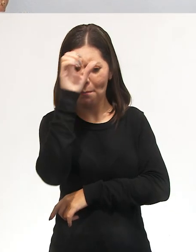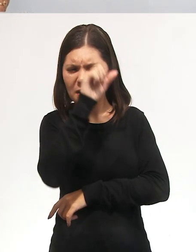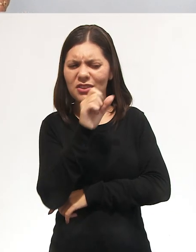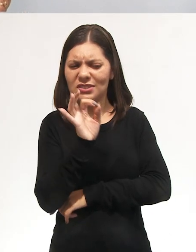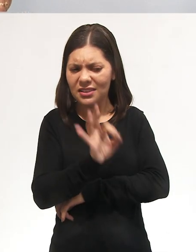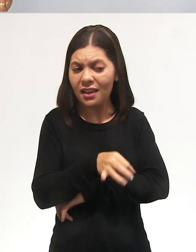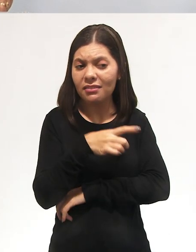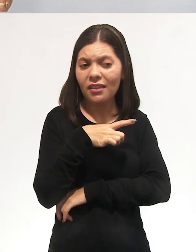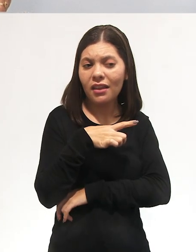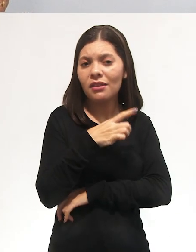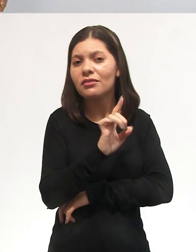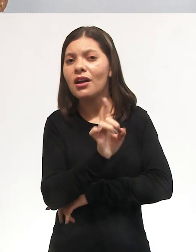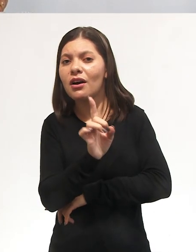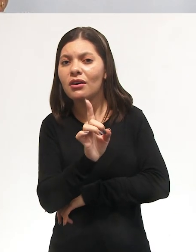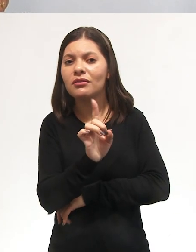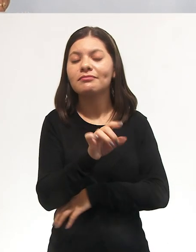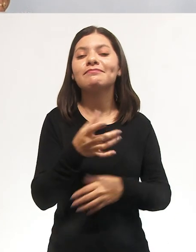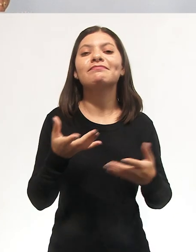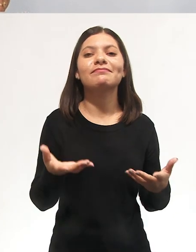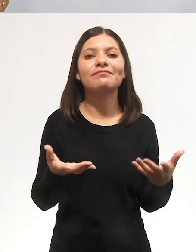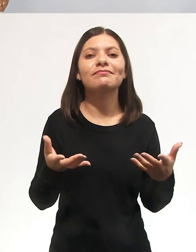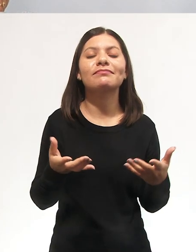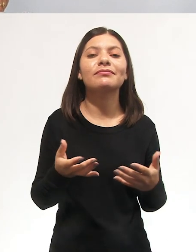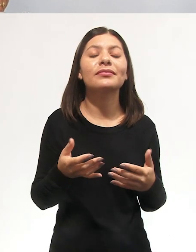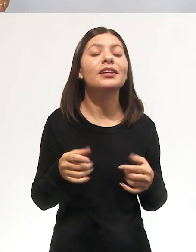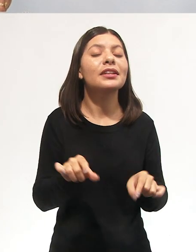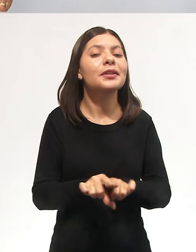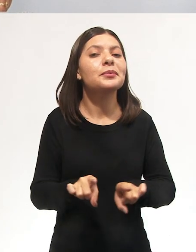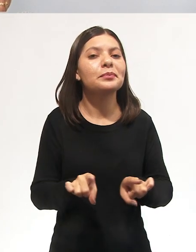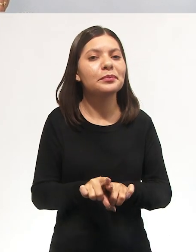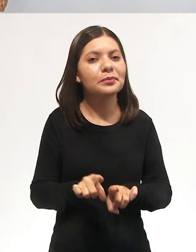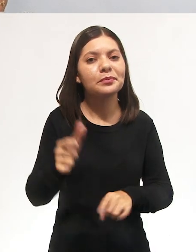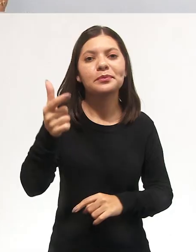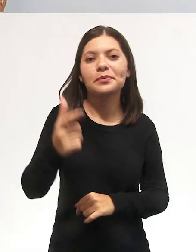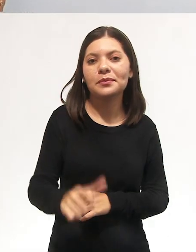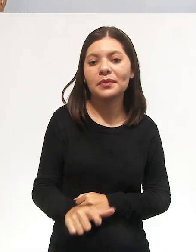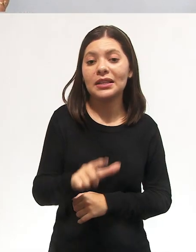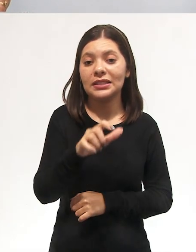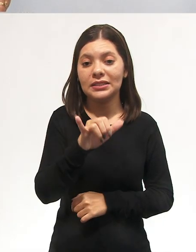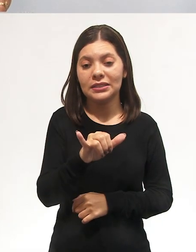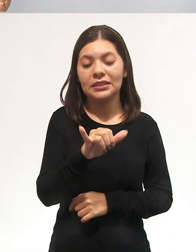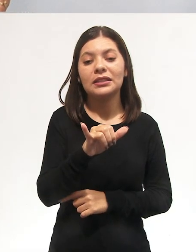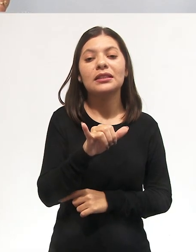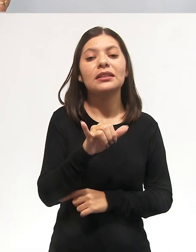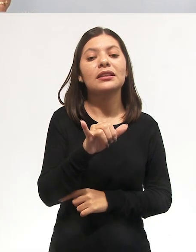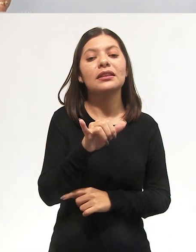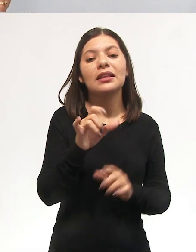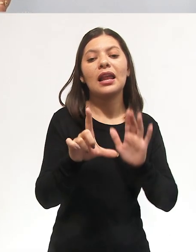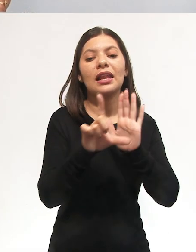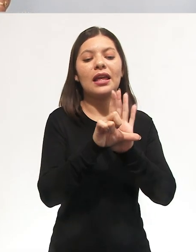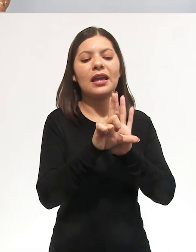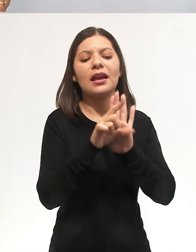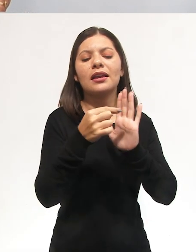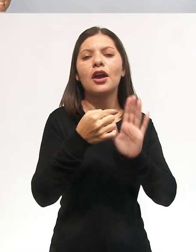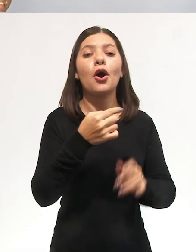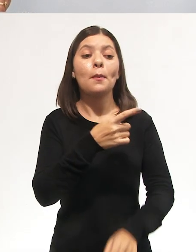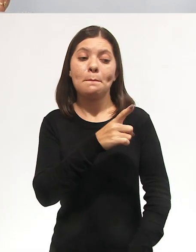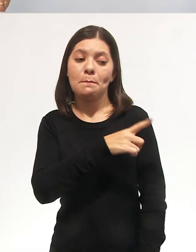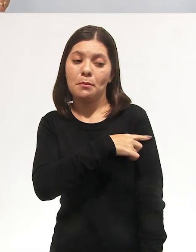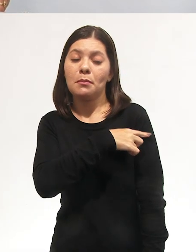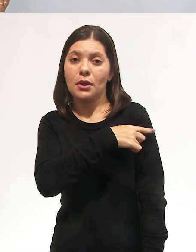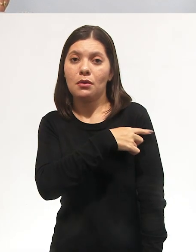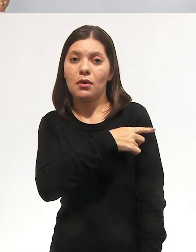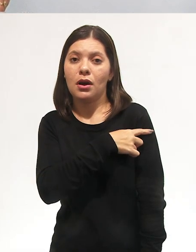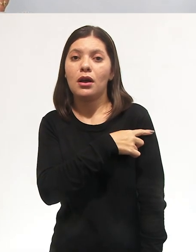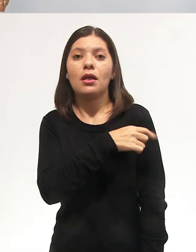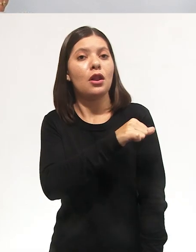escrever. Então, se está prescrito lá nas diretrizes curriculares que no primeiro ano o aluno